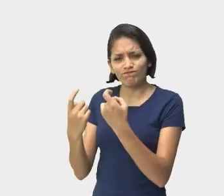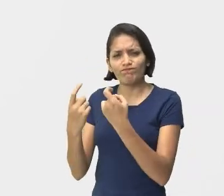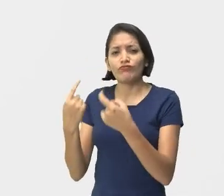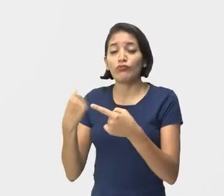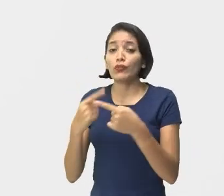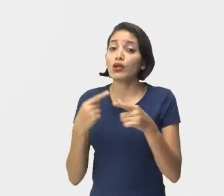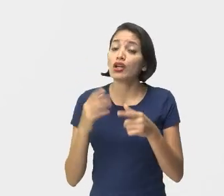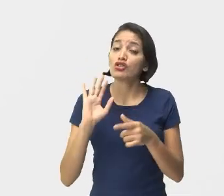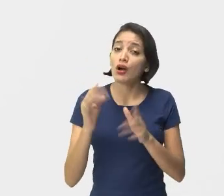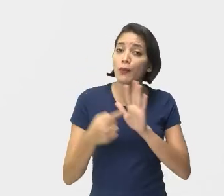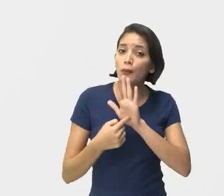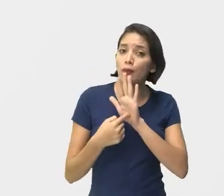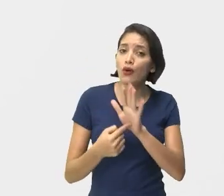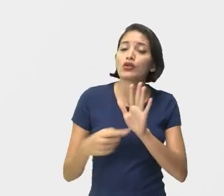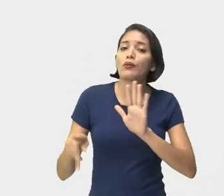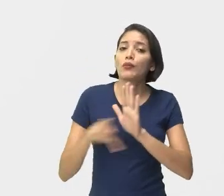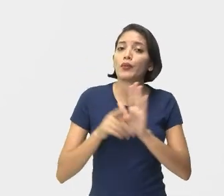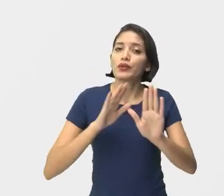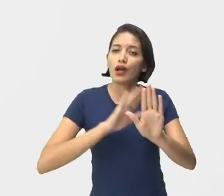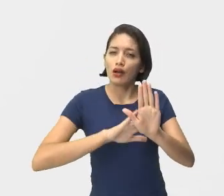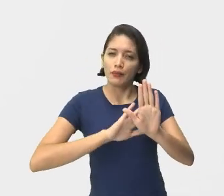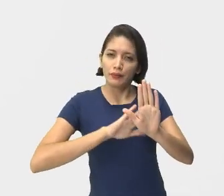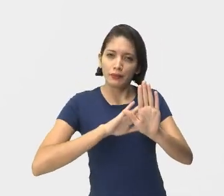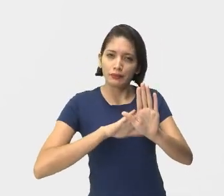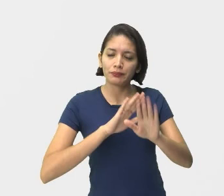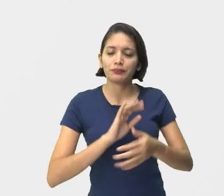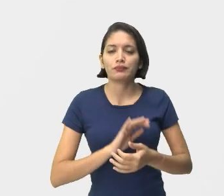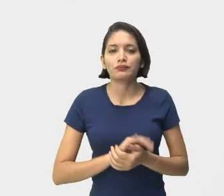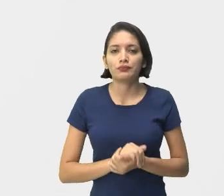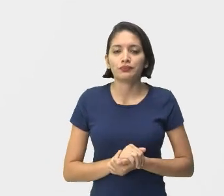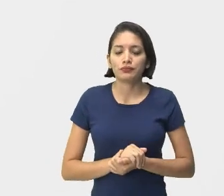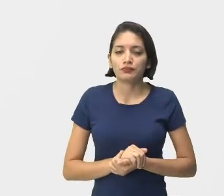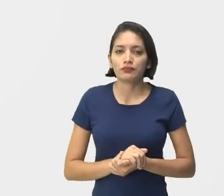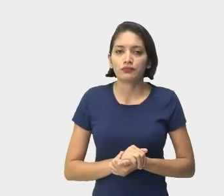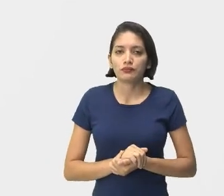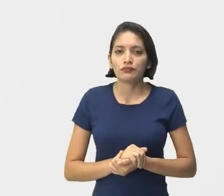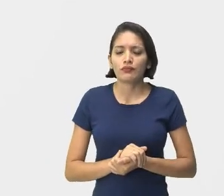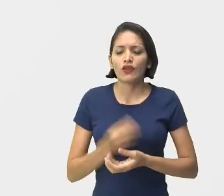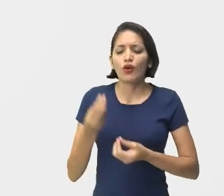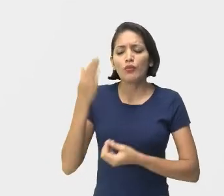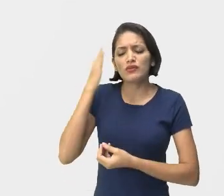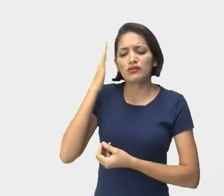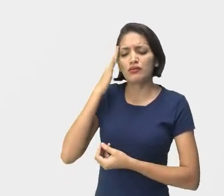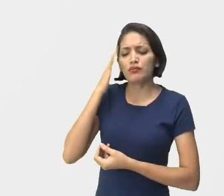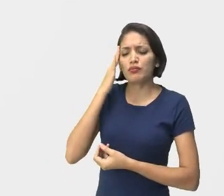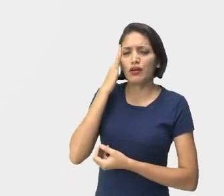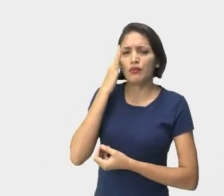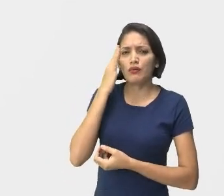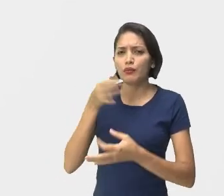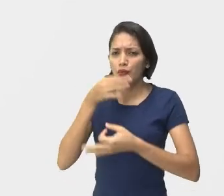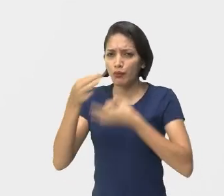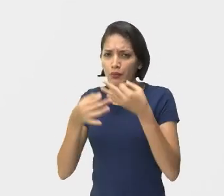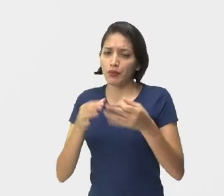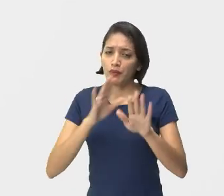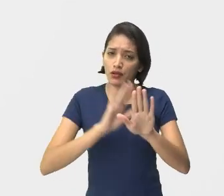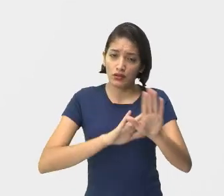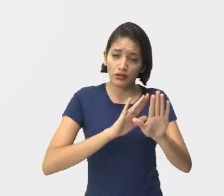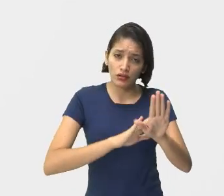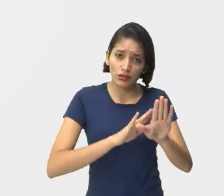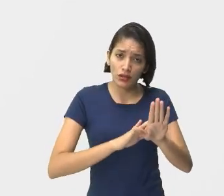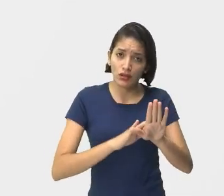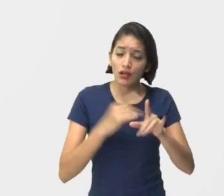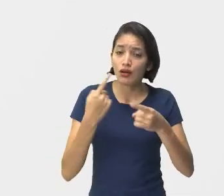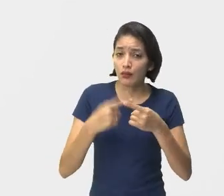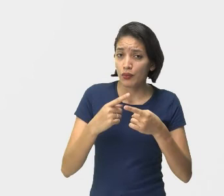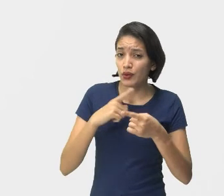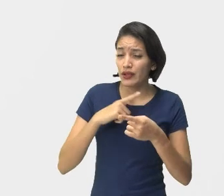já revela algo da ideologia. Olha só, como identificar um discurso ideológico, considerando